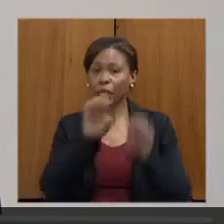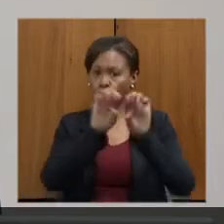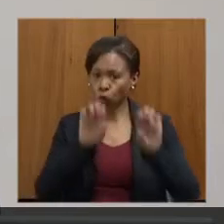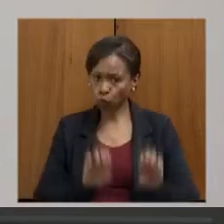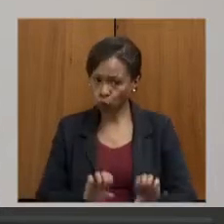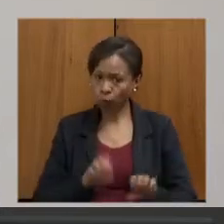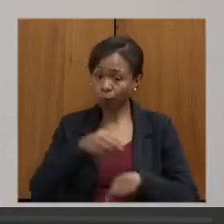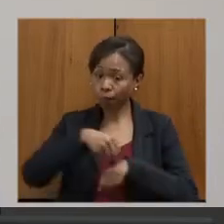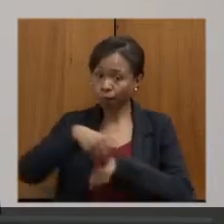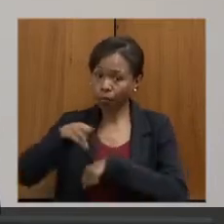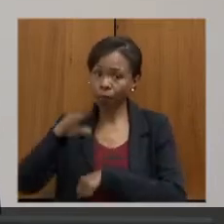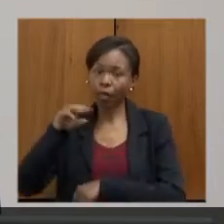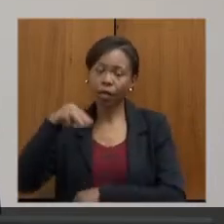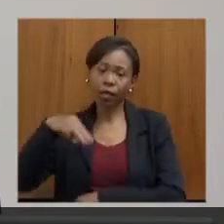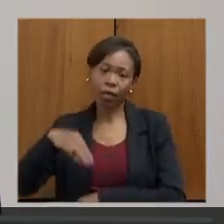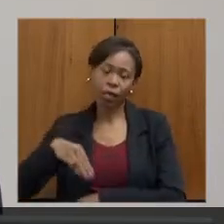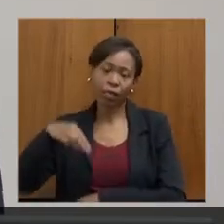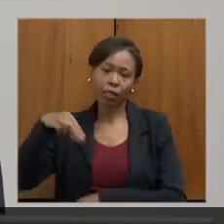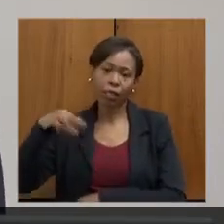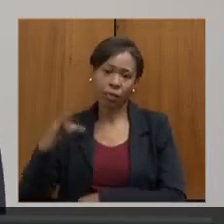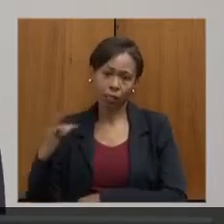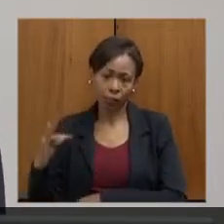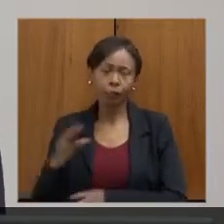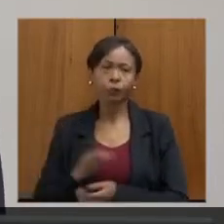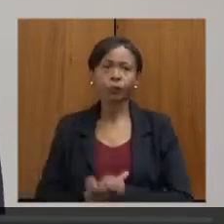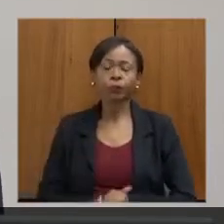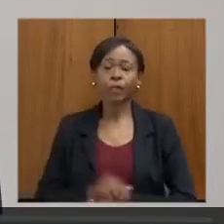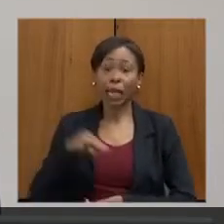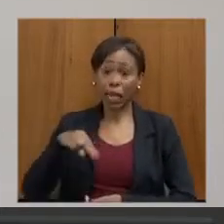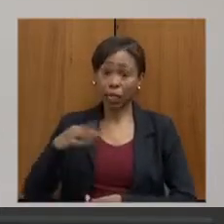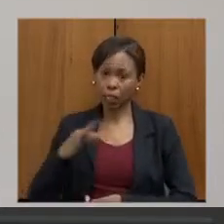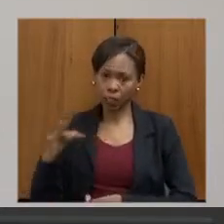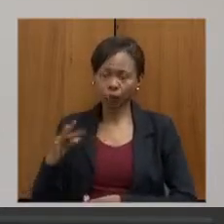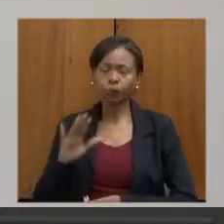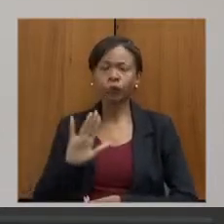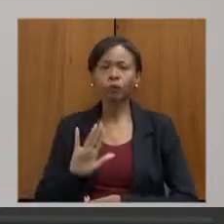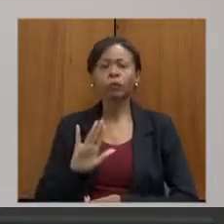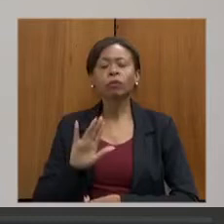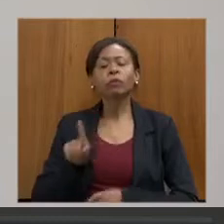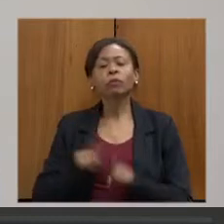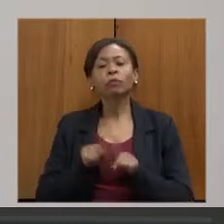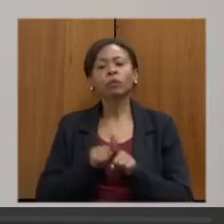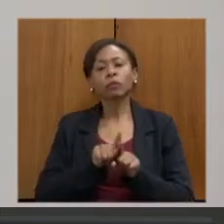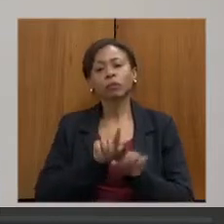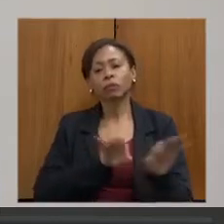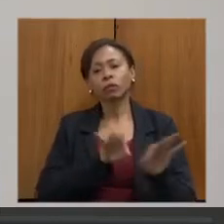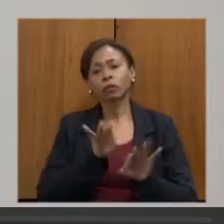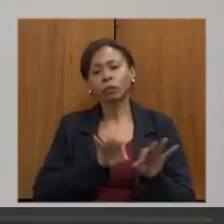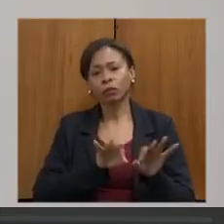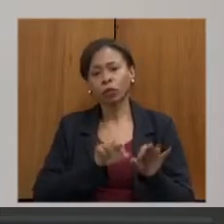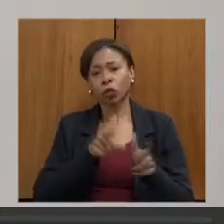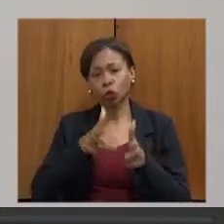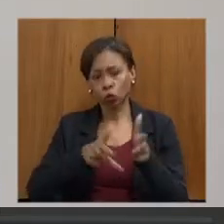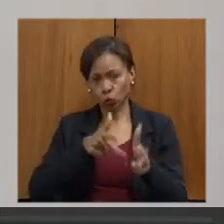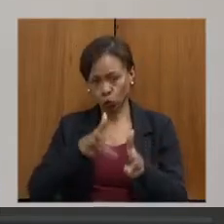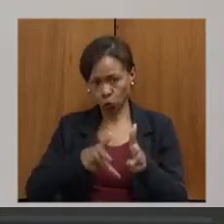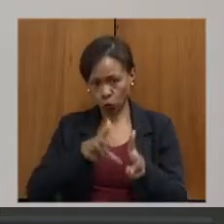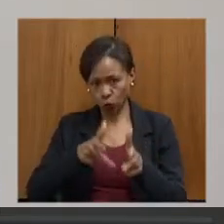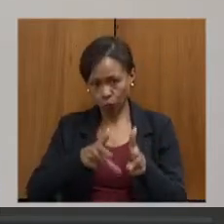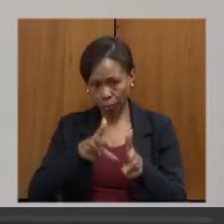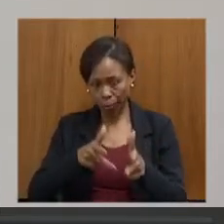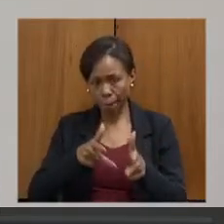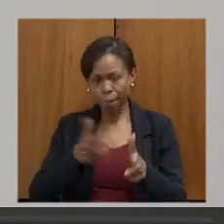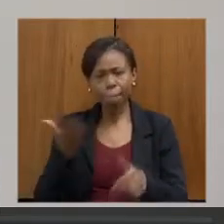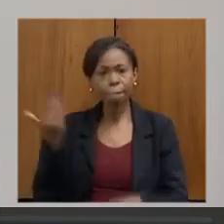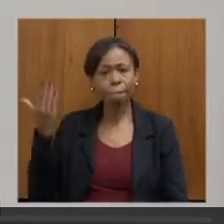fim aqueles projetos que nós temos dos trens metropolitanos né outro dia Marquei a